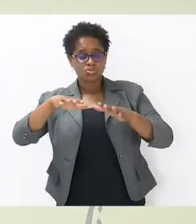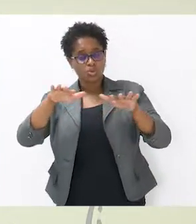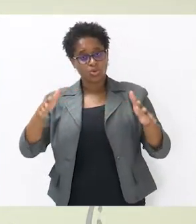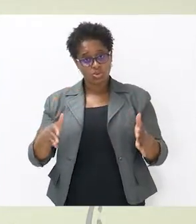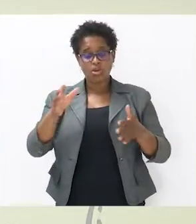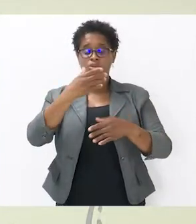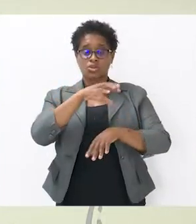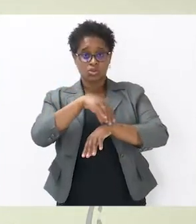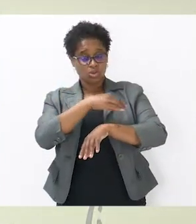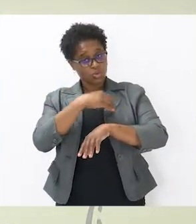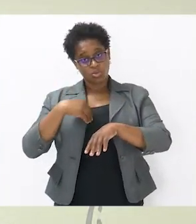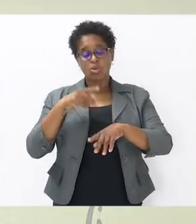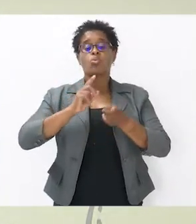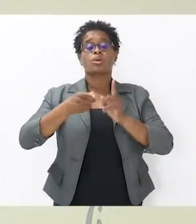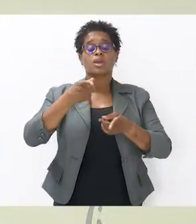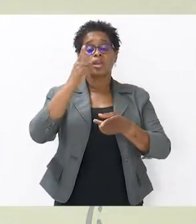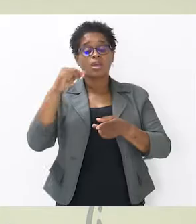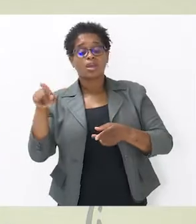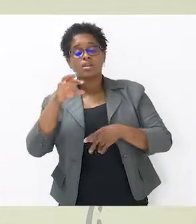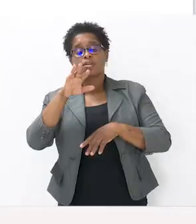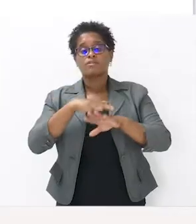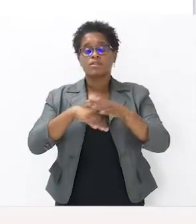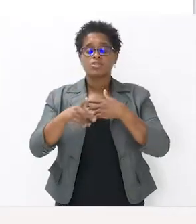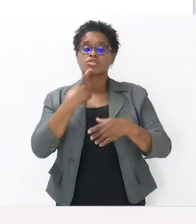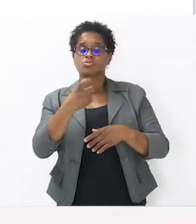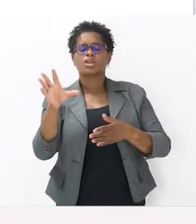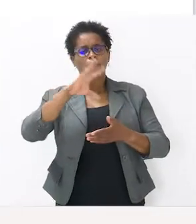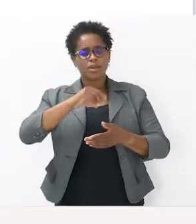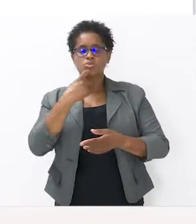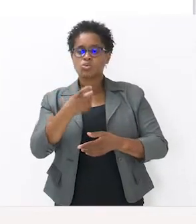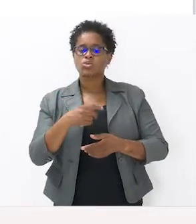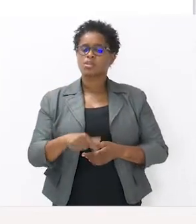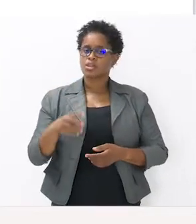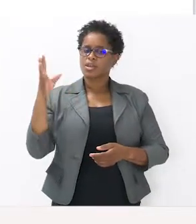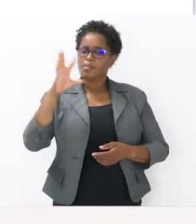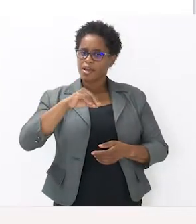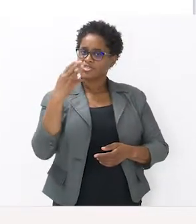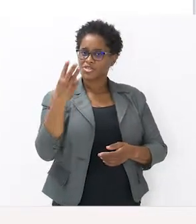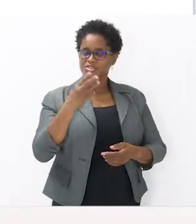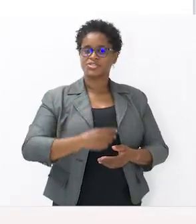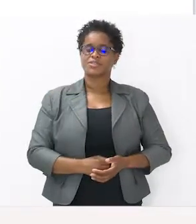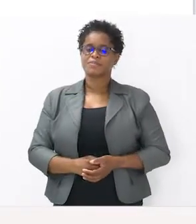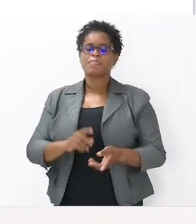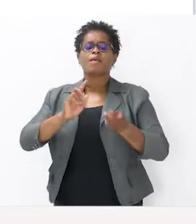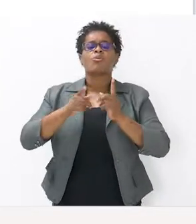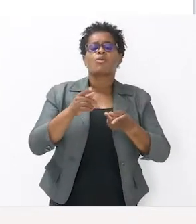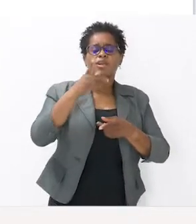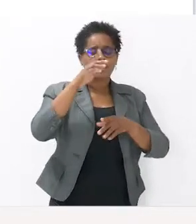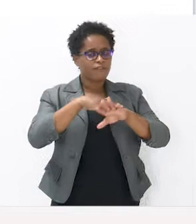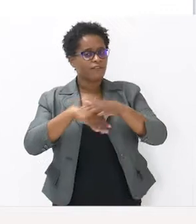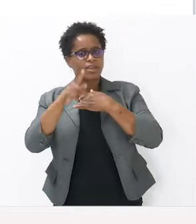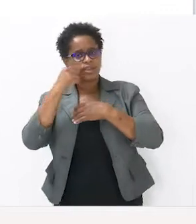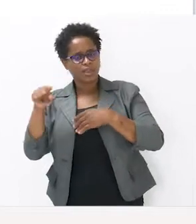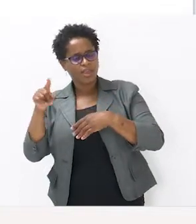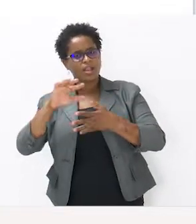é que ele fez? Vamos agora a responder mais questões. Temos aqui mais 3. O que fez ele